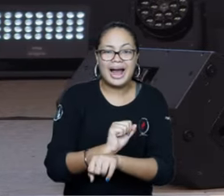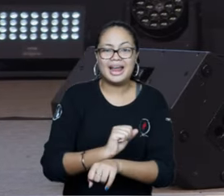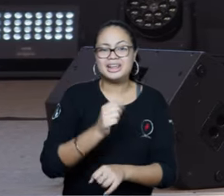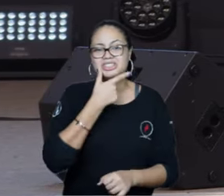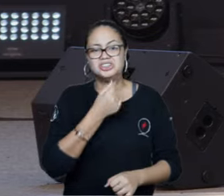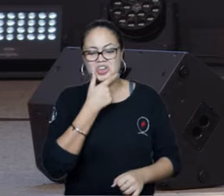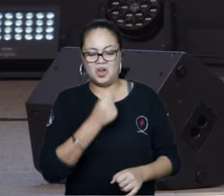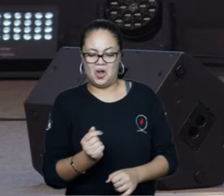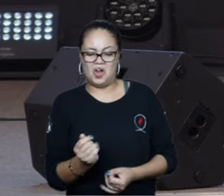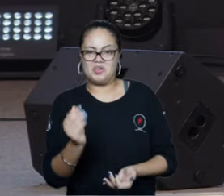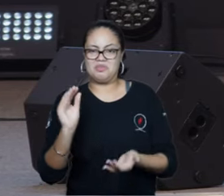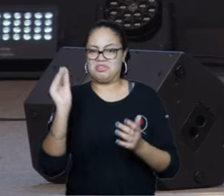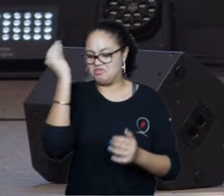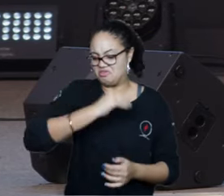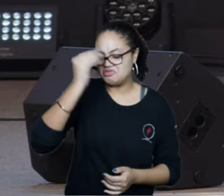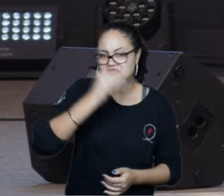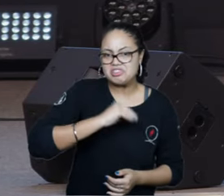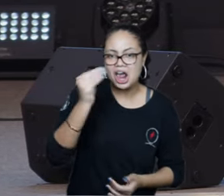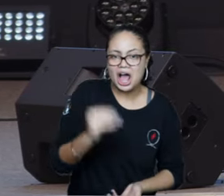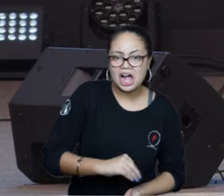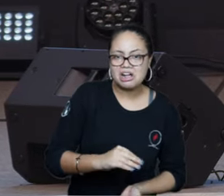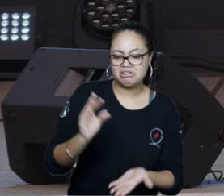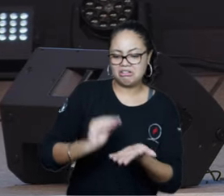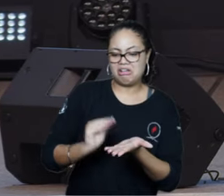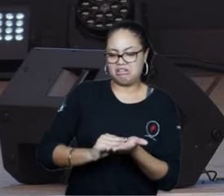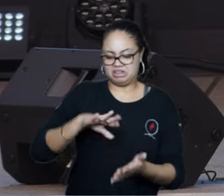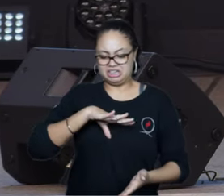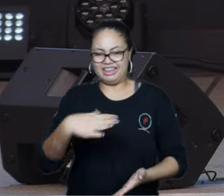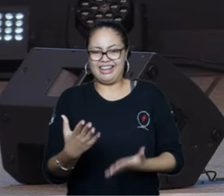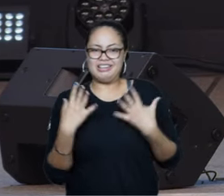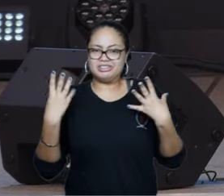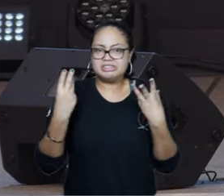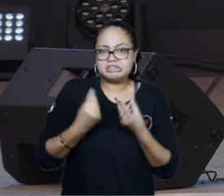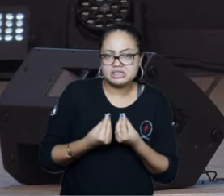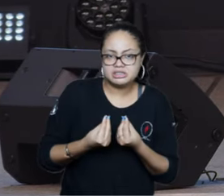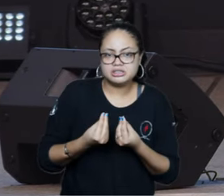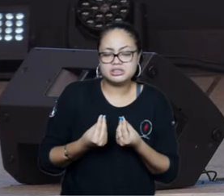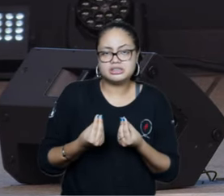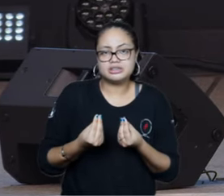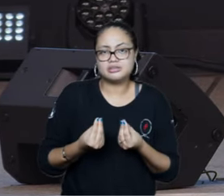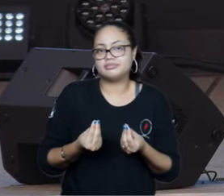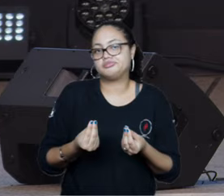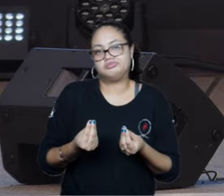de mimimi Não me toque sou sensível